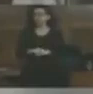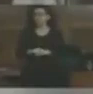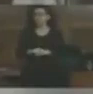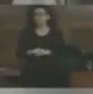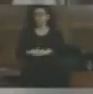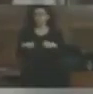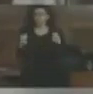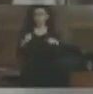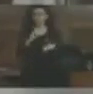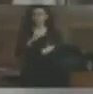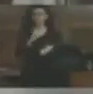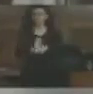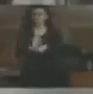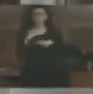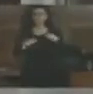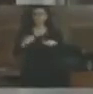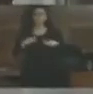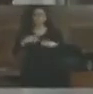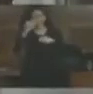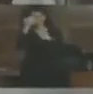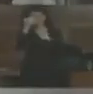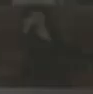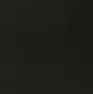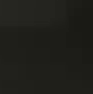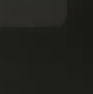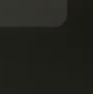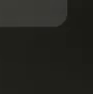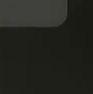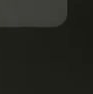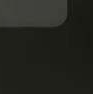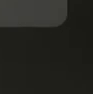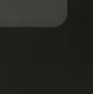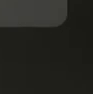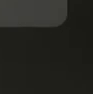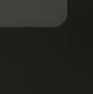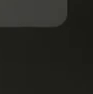guerra e meter bala nesse safado. Obrigado. Qual é seu app de vídeos curtos?